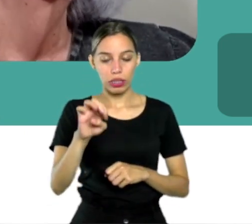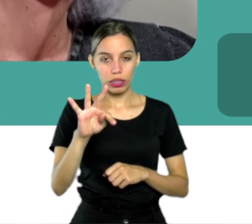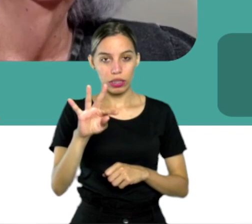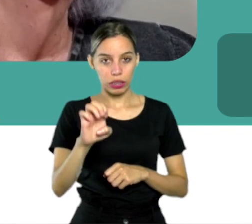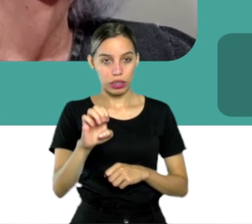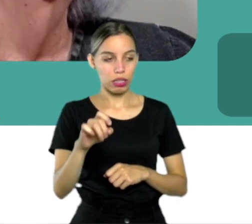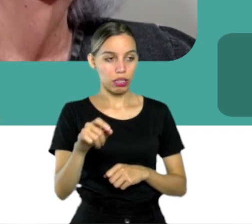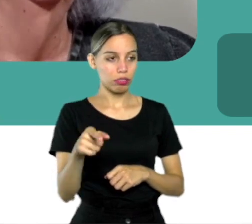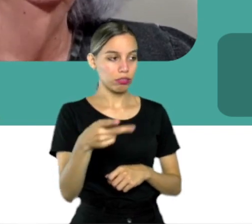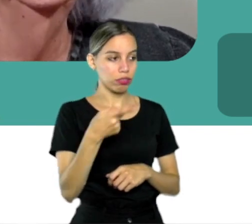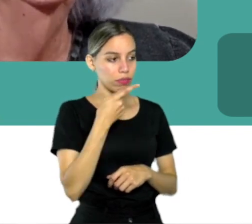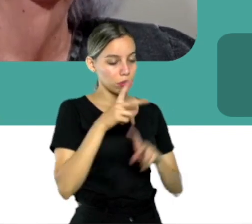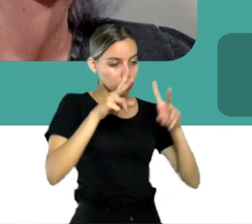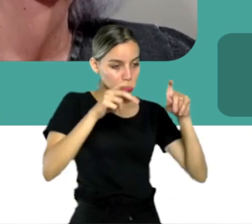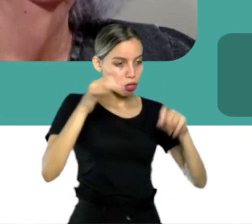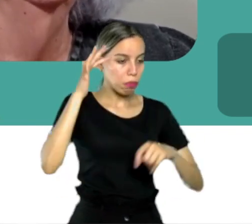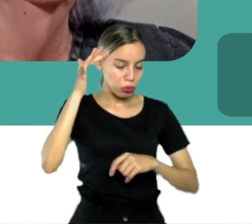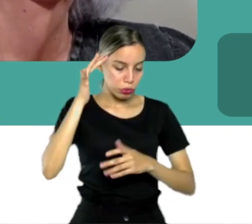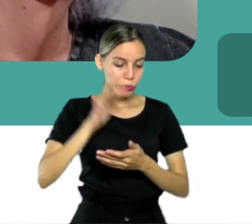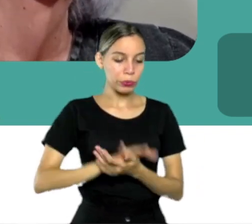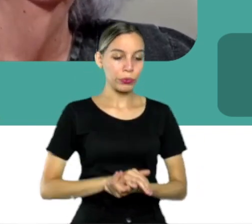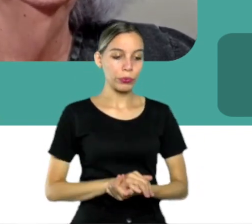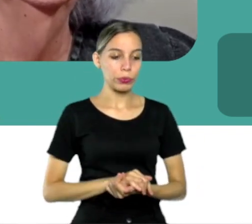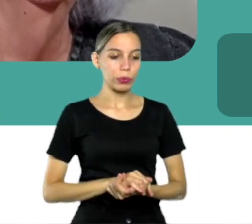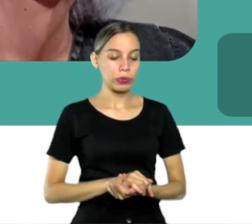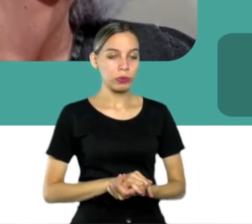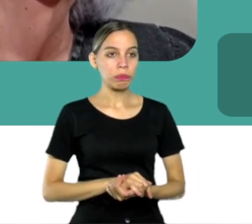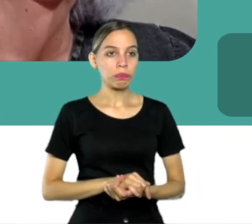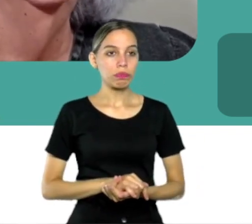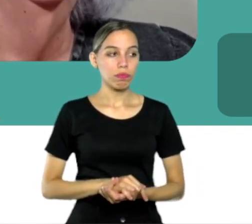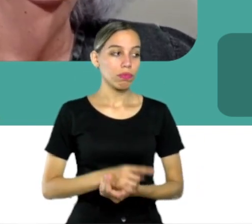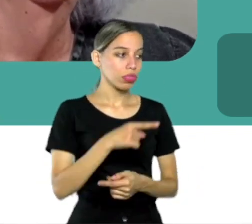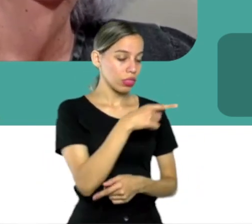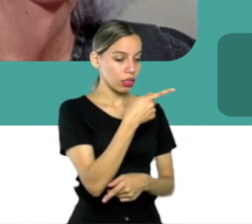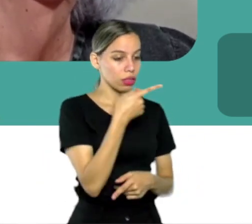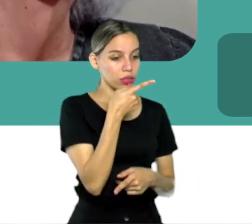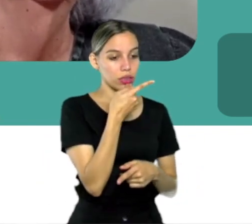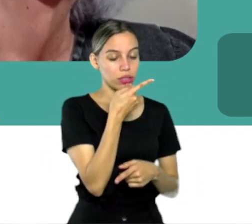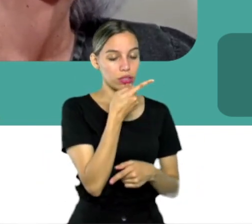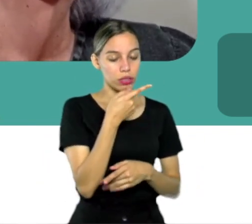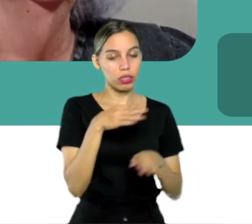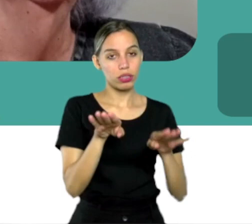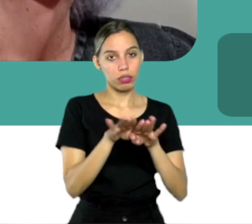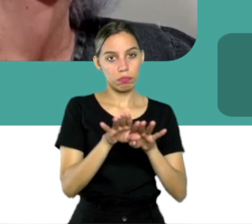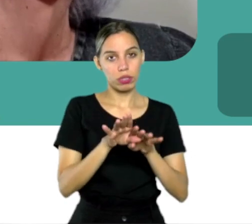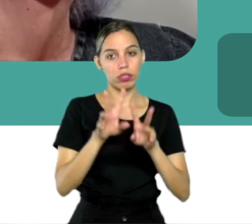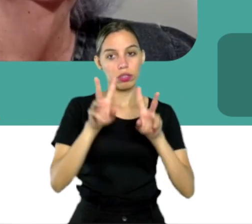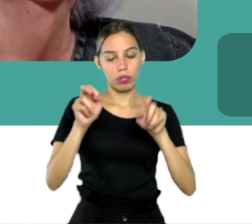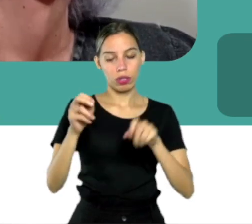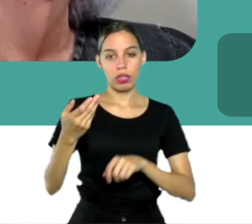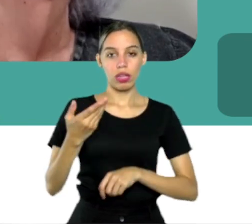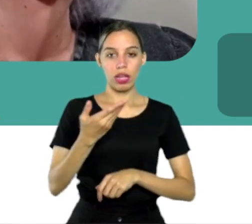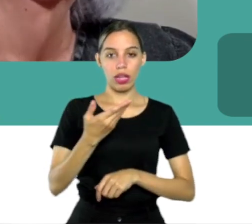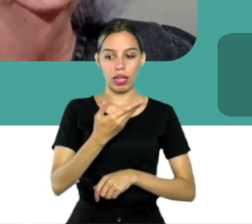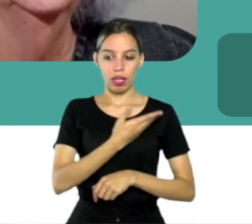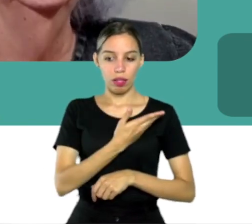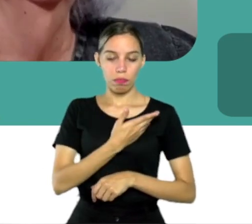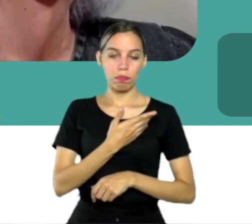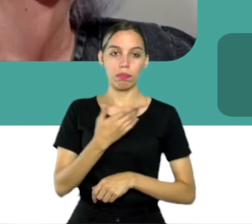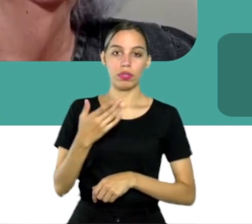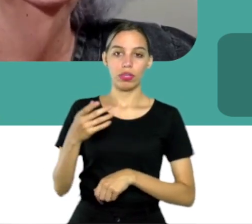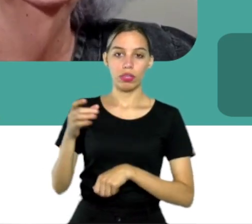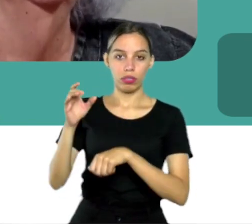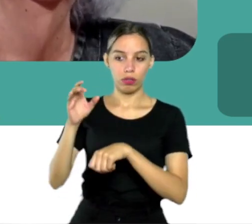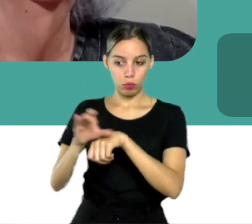você identificou com a sua amiga lá daquele curso, que foi para uma imagem também. Conta um pouquinho dessa